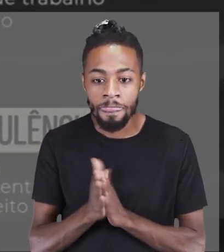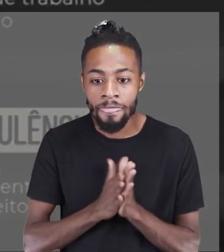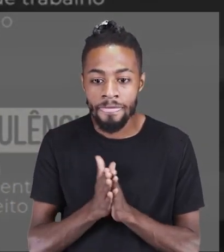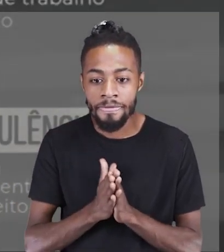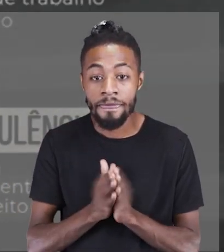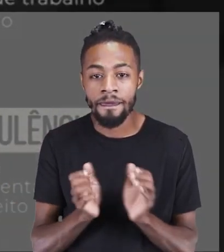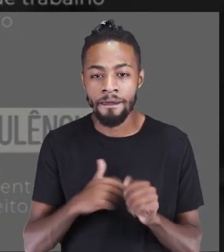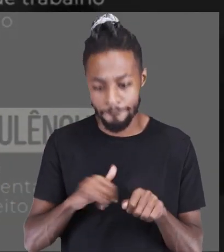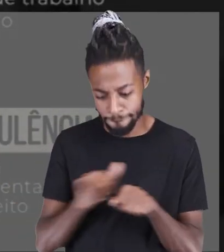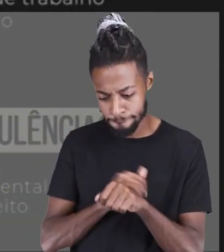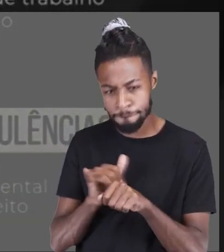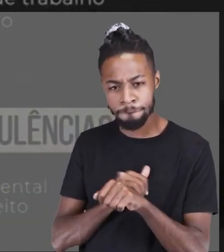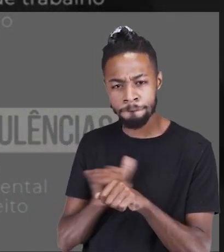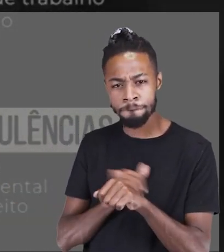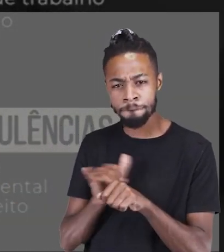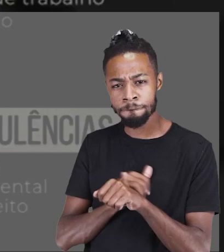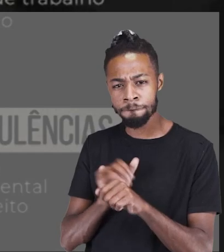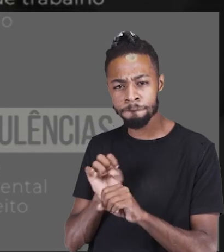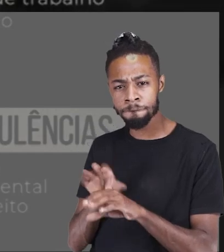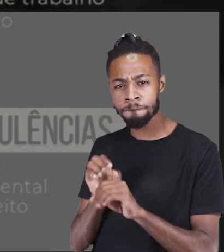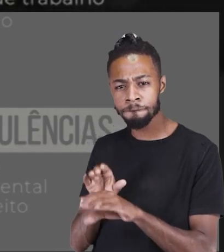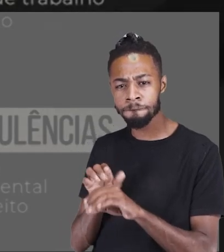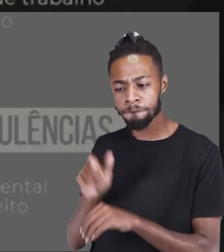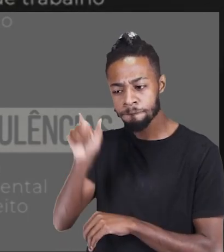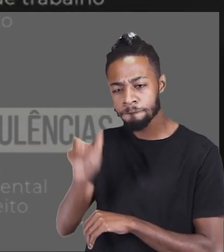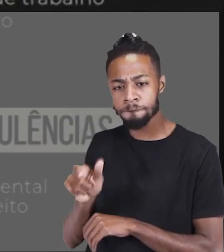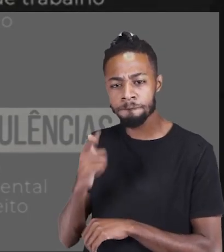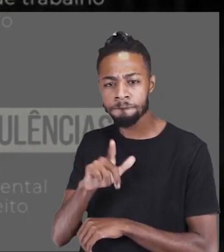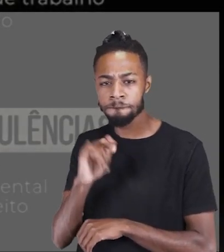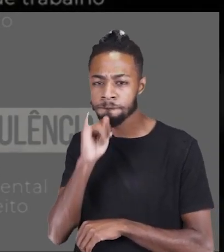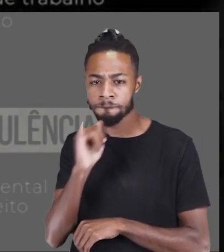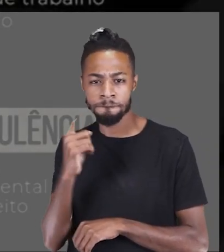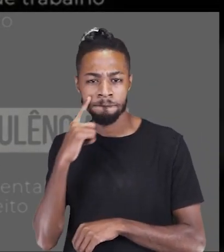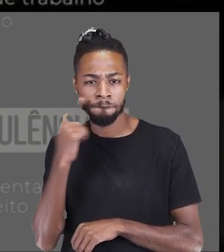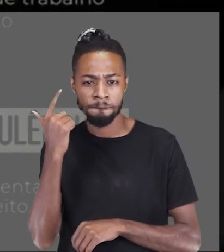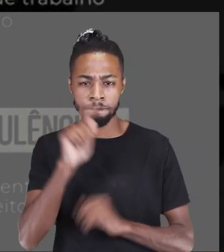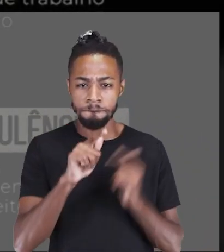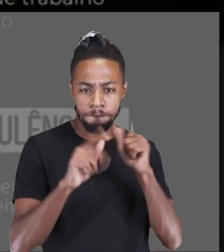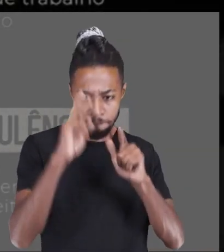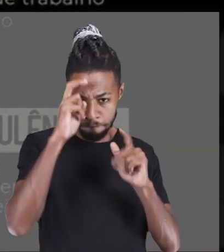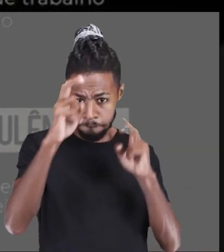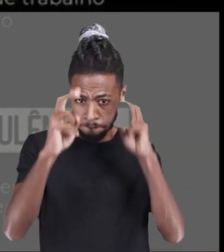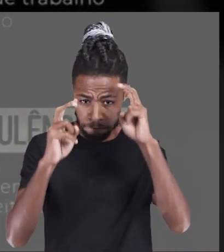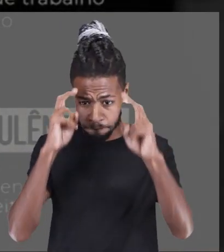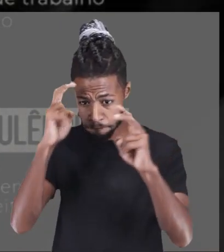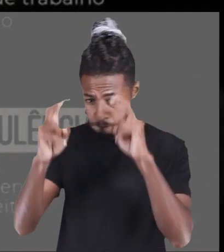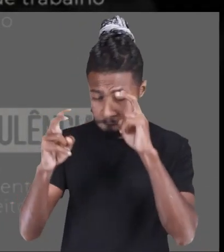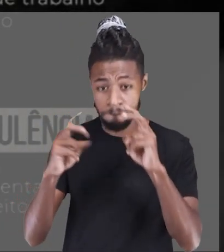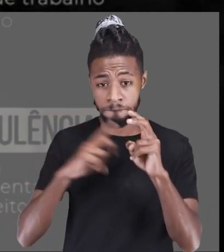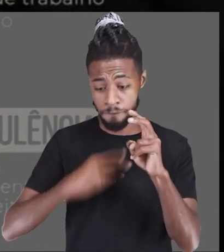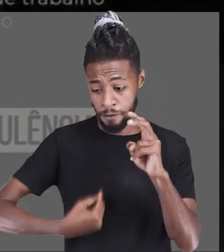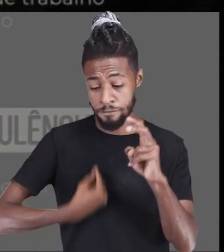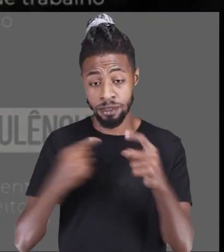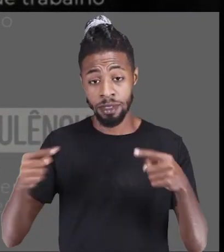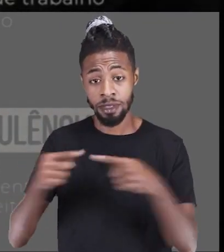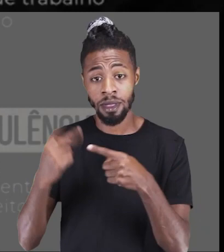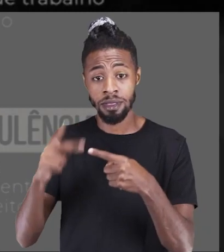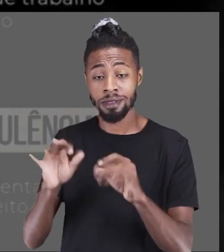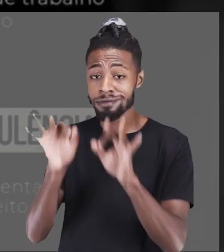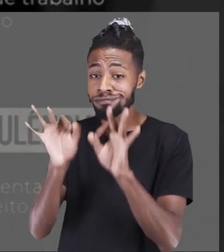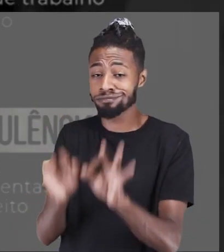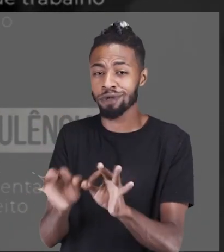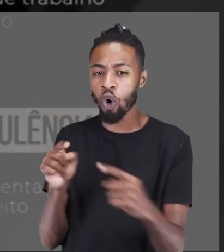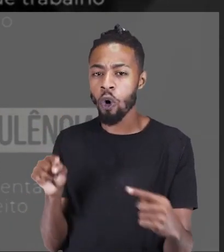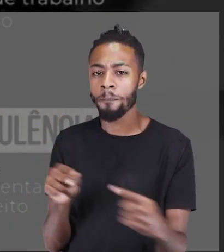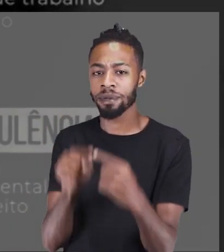proporcionar ferramentas para que cada um deles consiga desenvolver competências que sejam úteis no seu projeto de vida, atendendo às